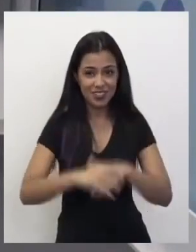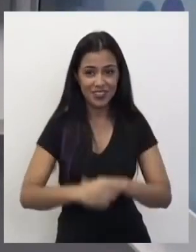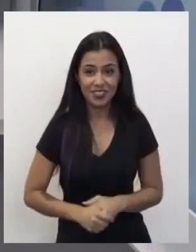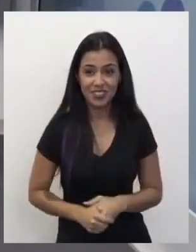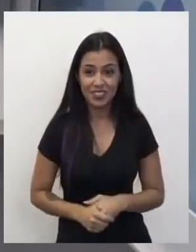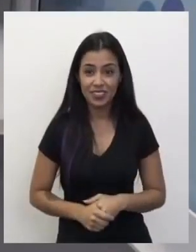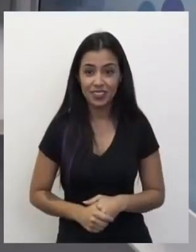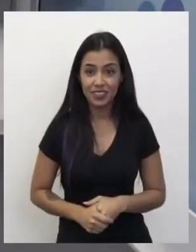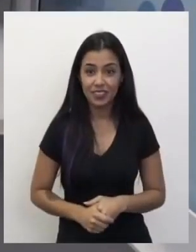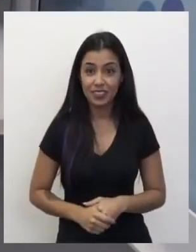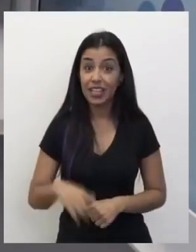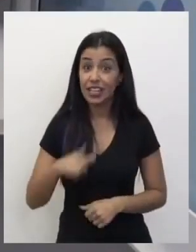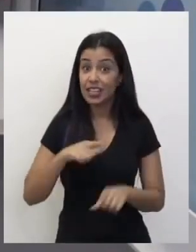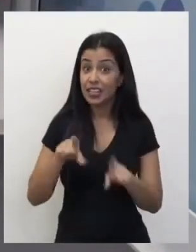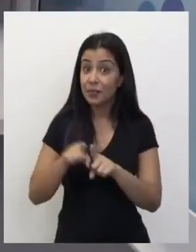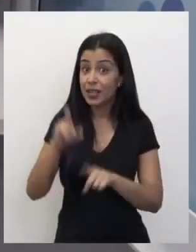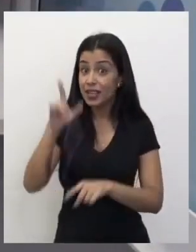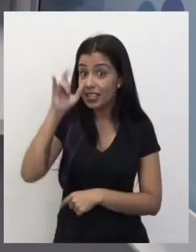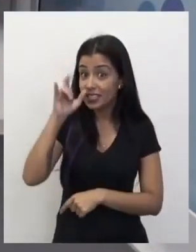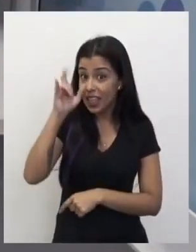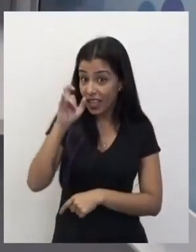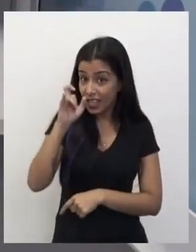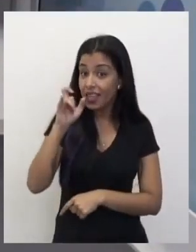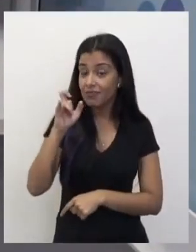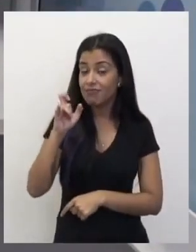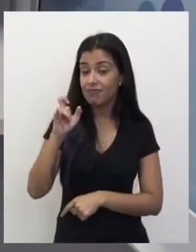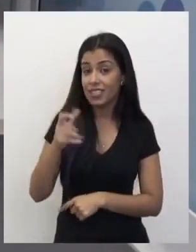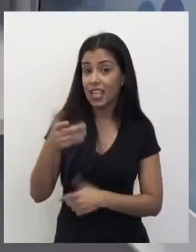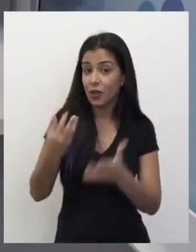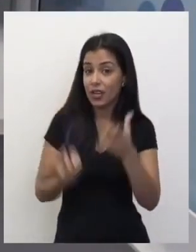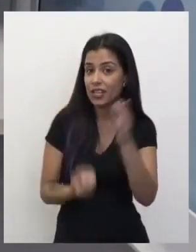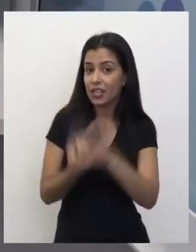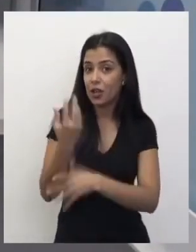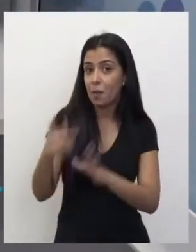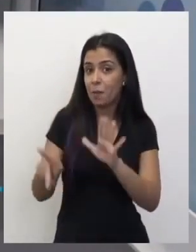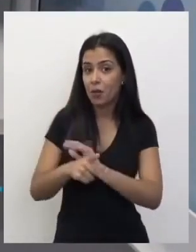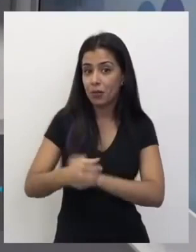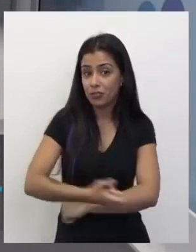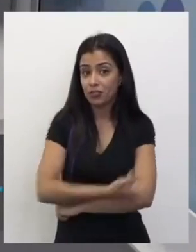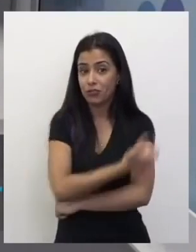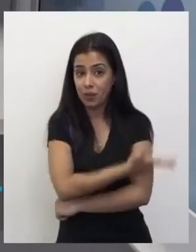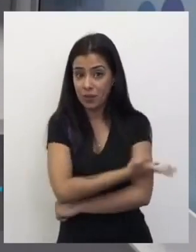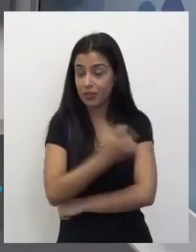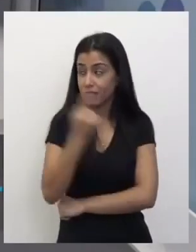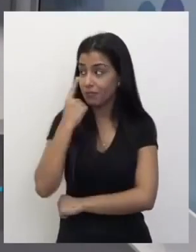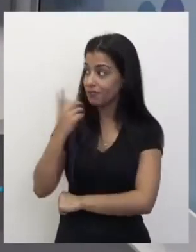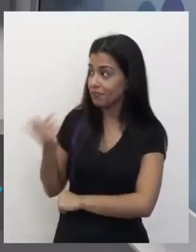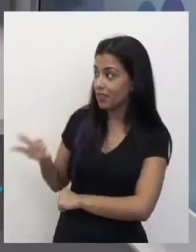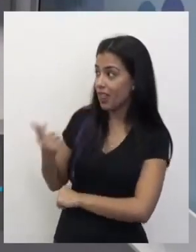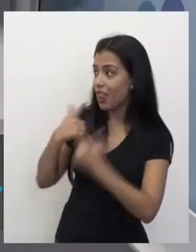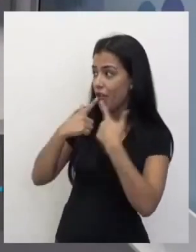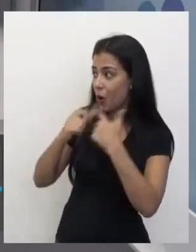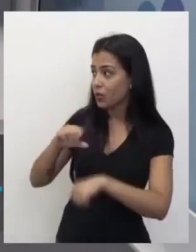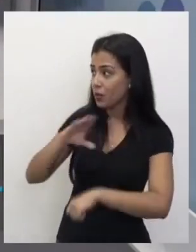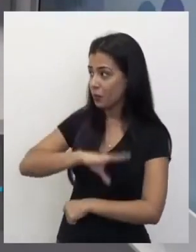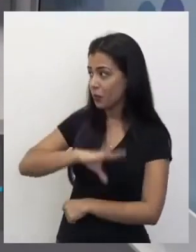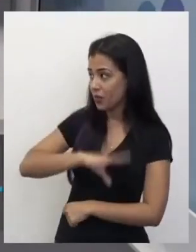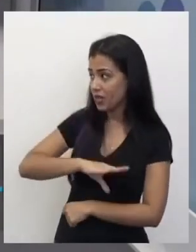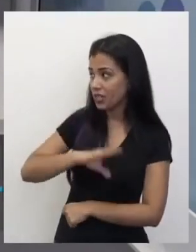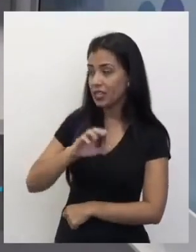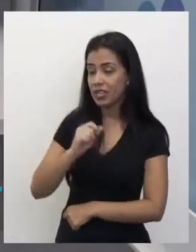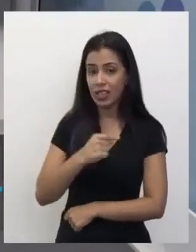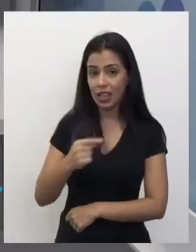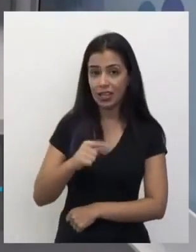temos agora o Instagram, tá, gente? O Instagram que nós fizemos para o ensino fundamental, tá? Língua Portuguesa,